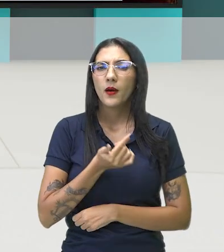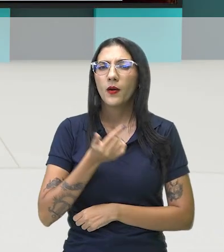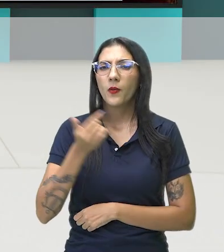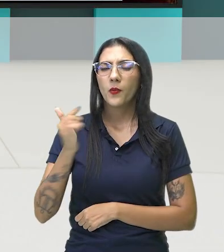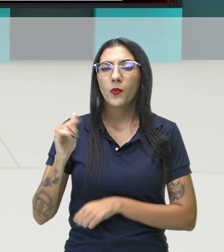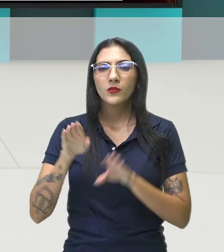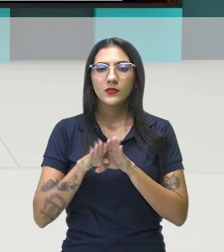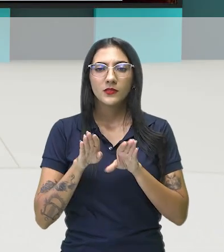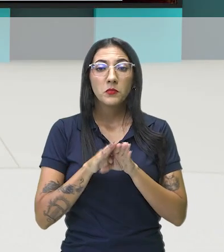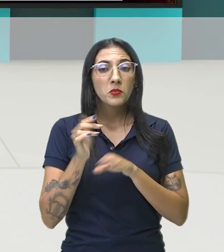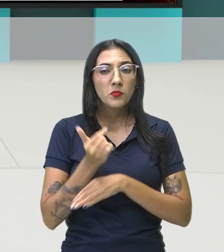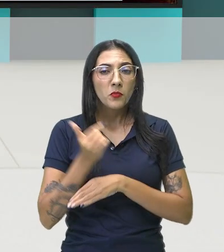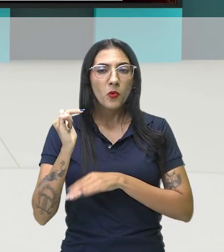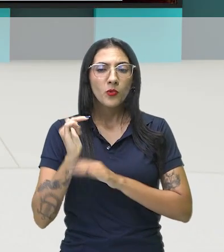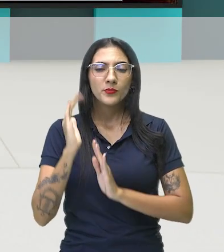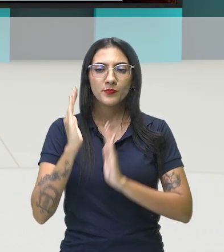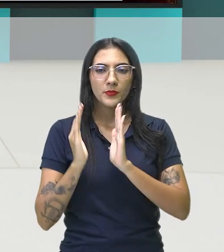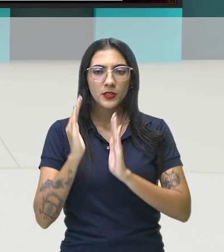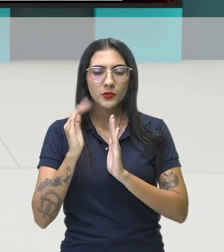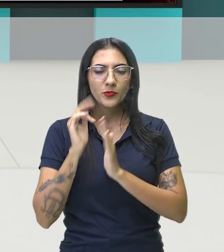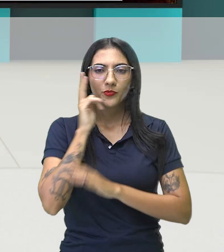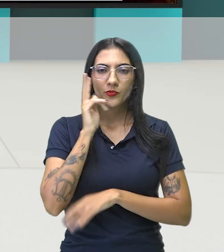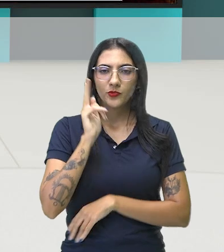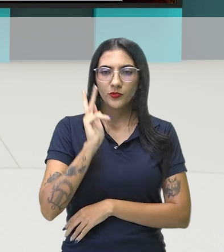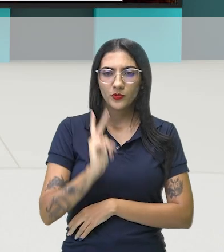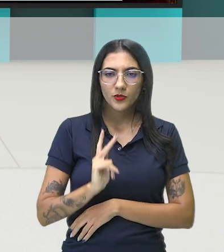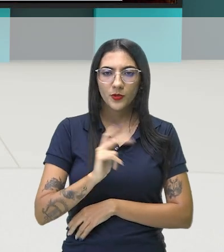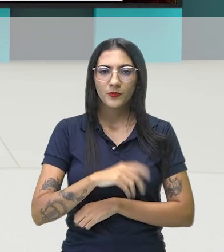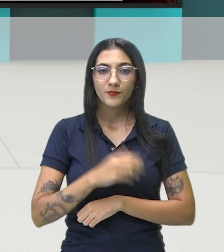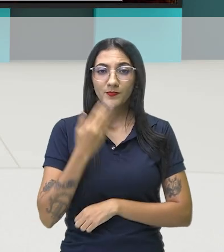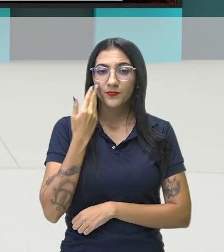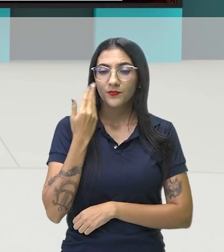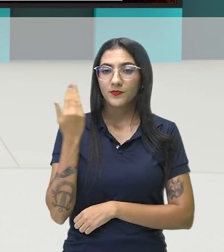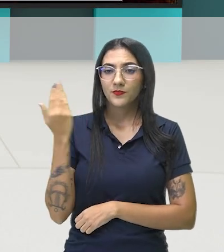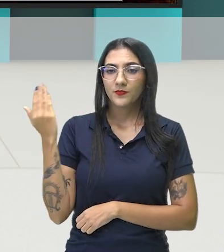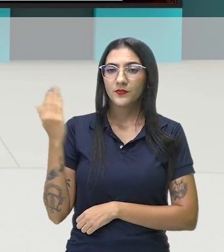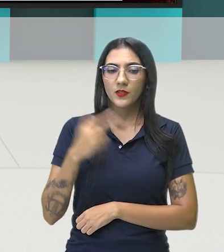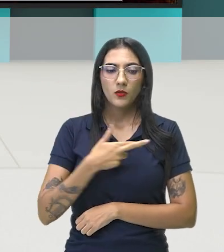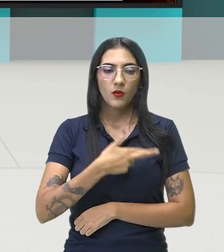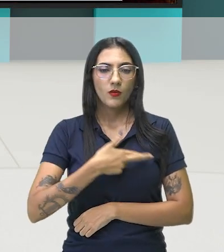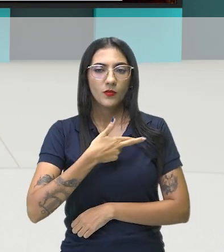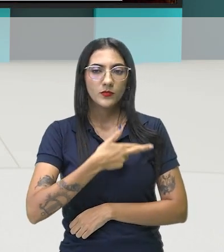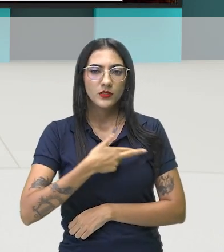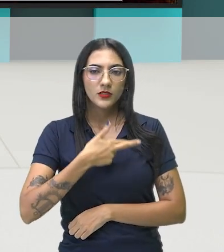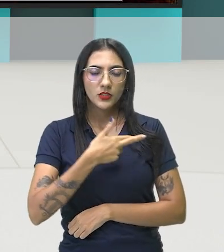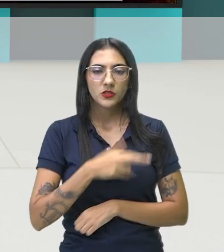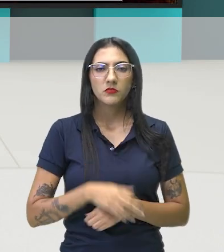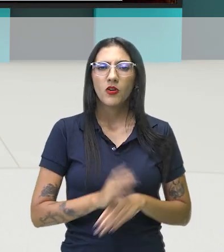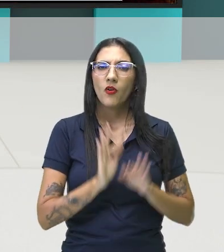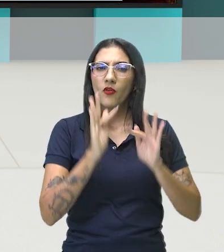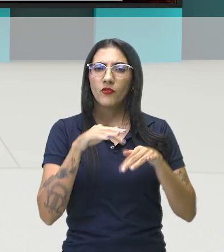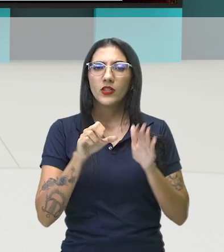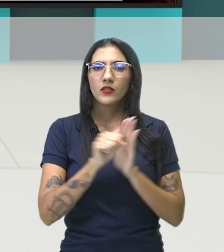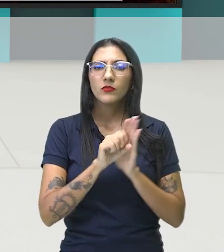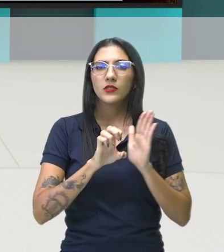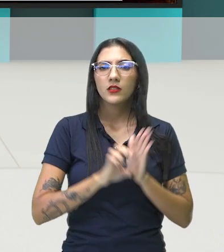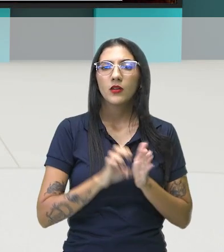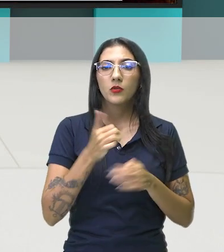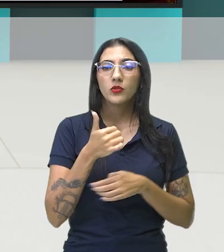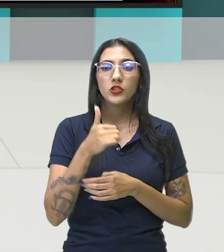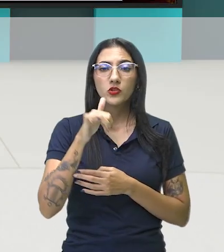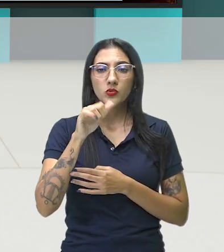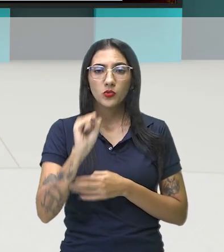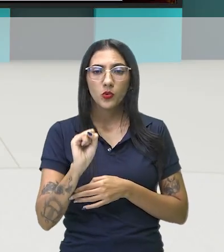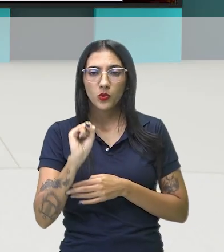arte em outro período, certo? O Romantismo, no final do século XVIII